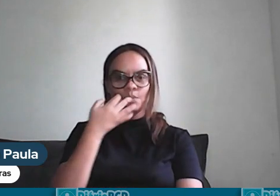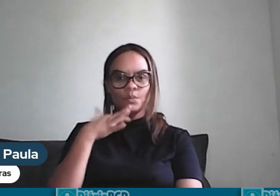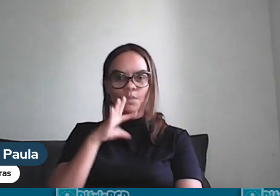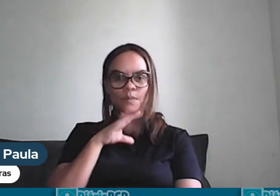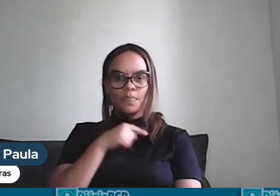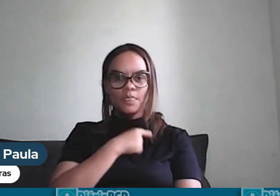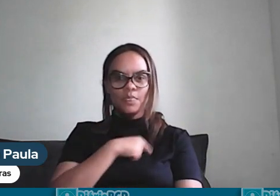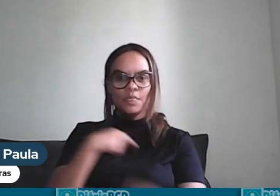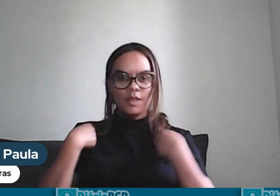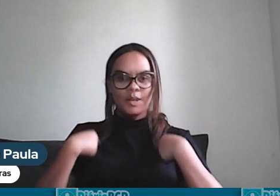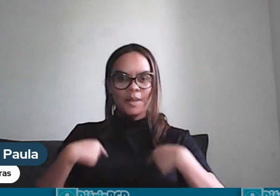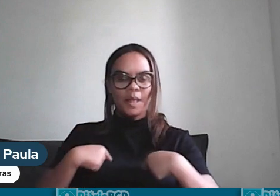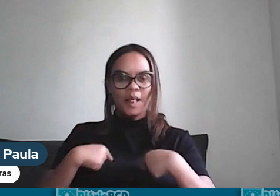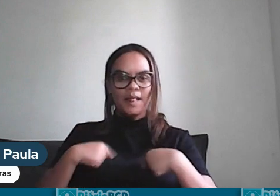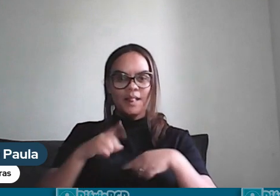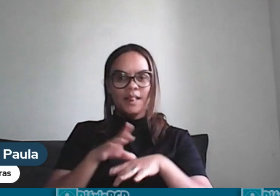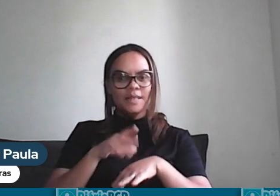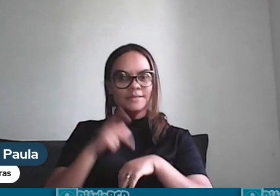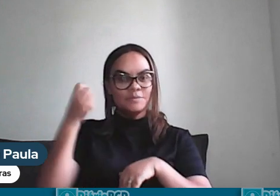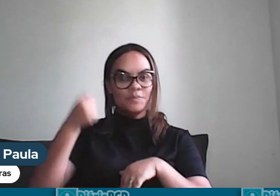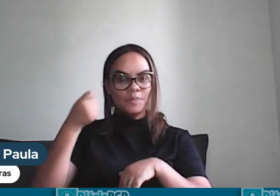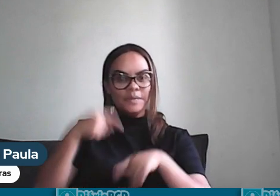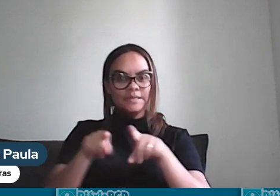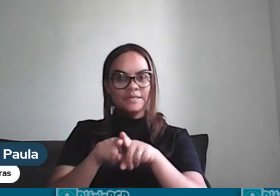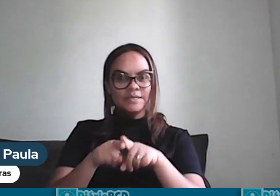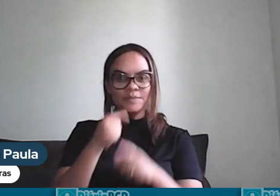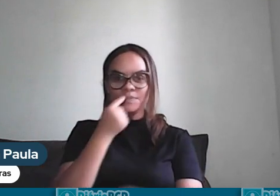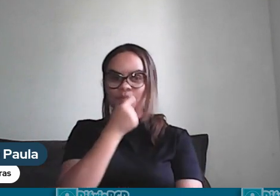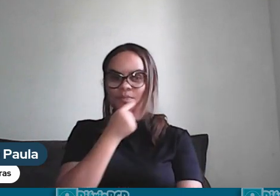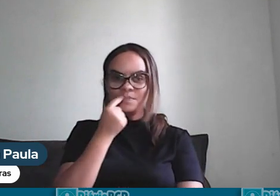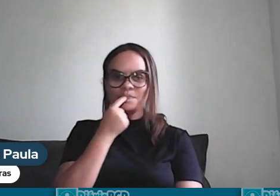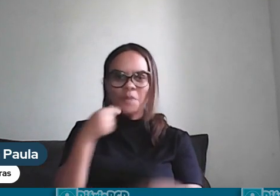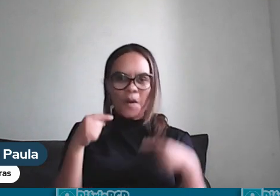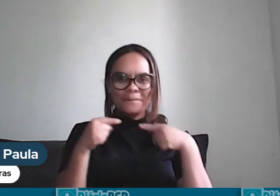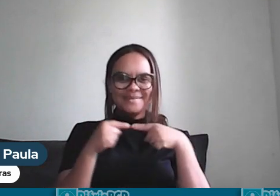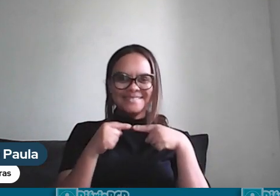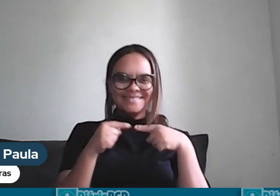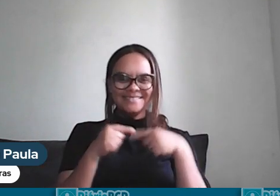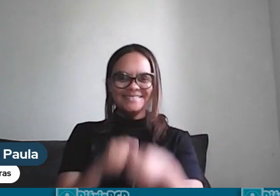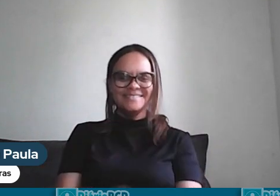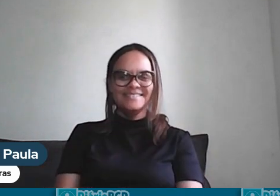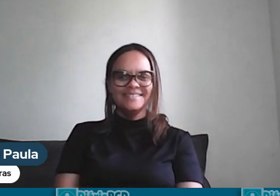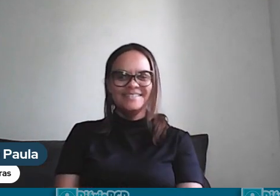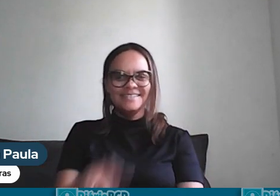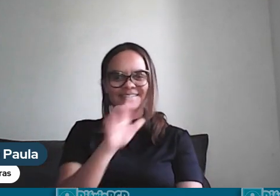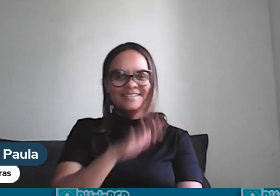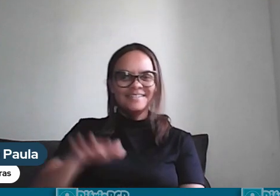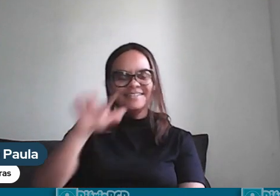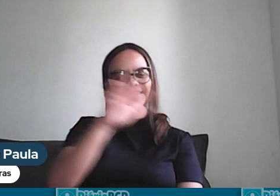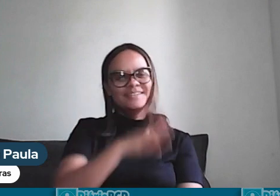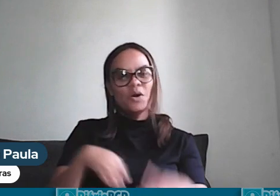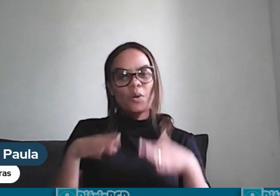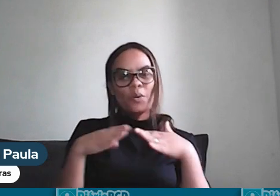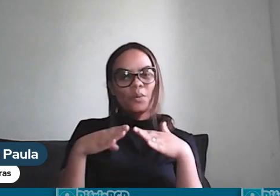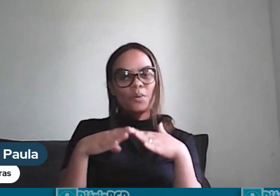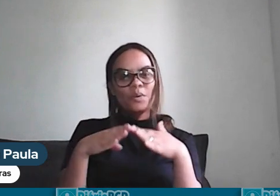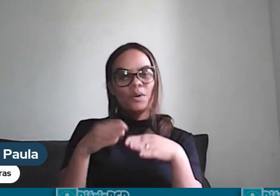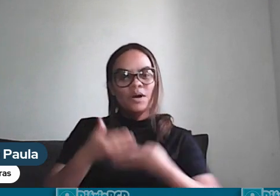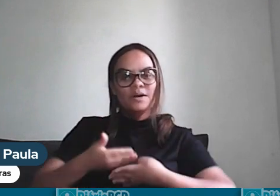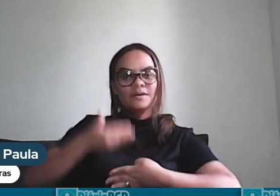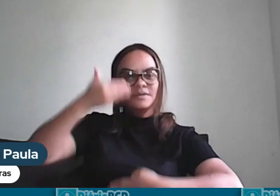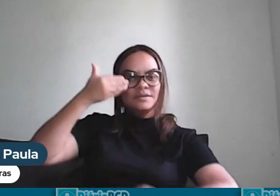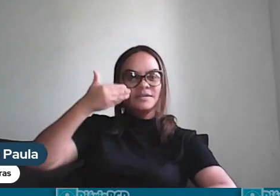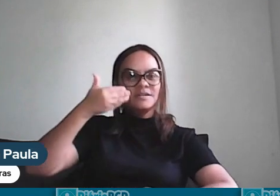branca na gola, e também um batom vermelho para combinar. Aqui é um ambiente doméstico, atrás nós